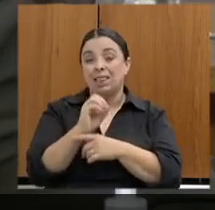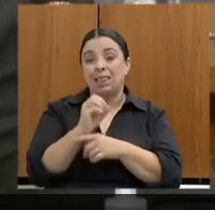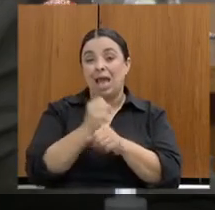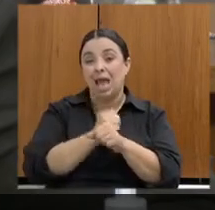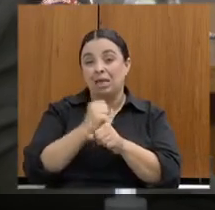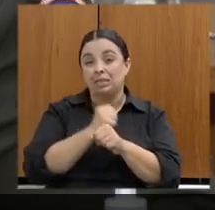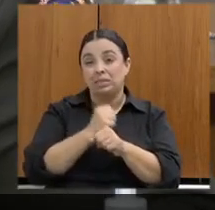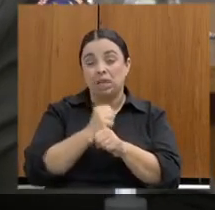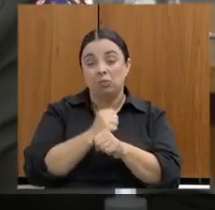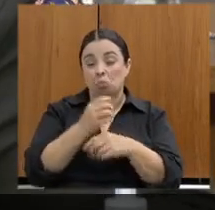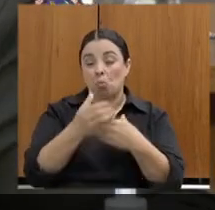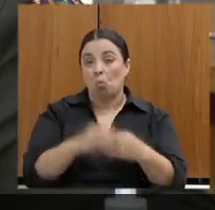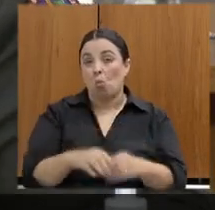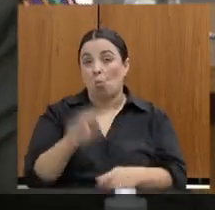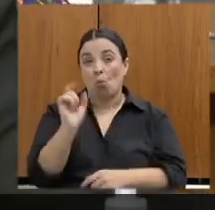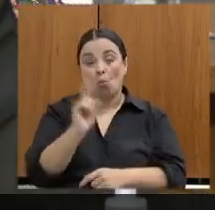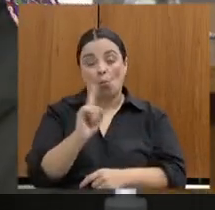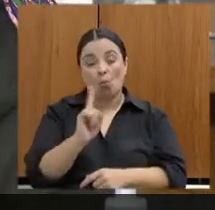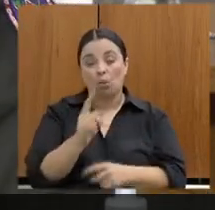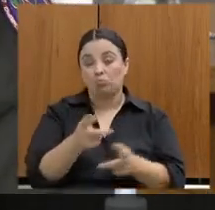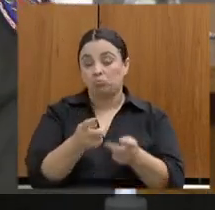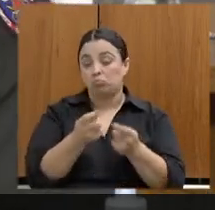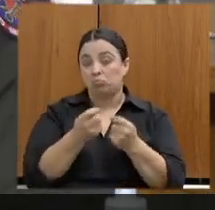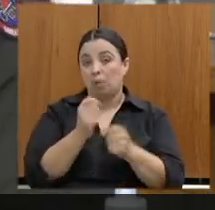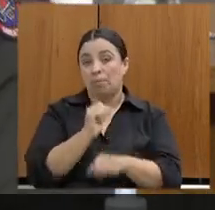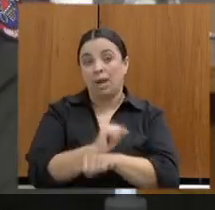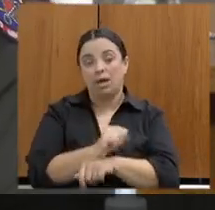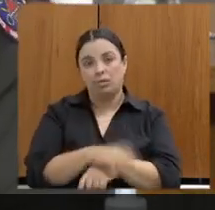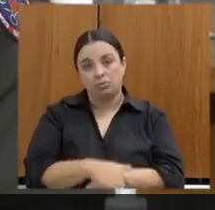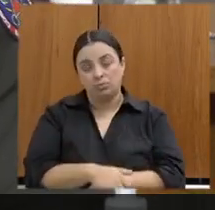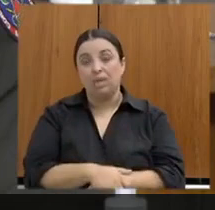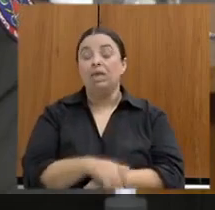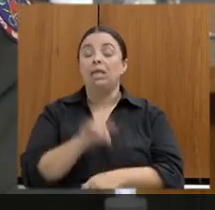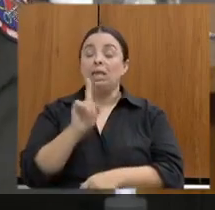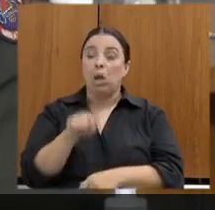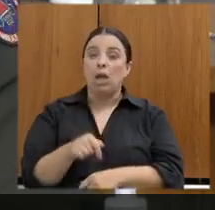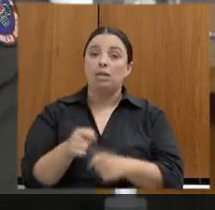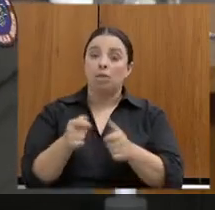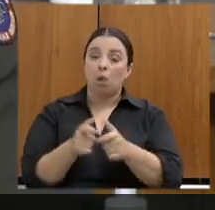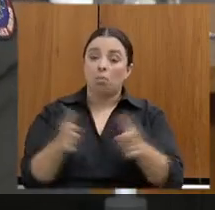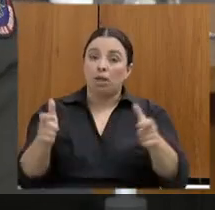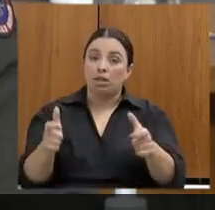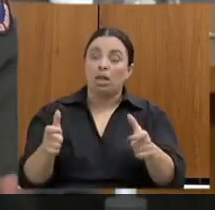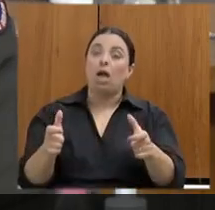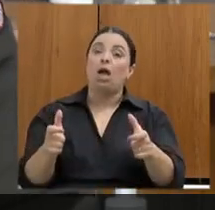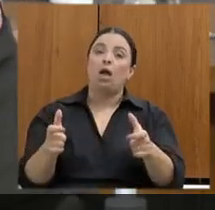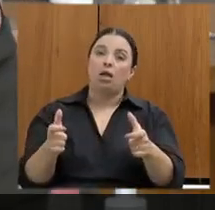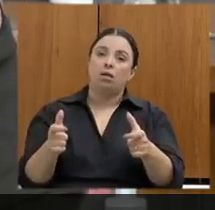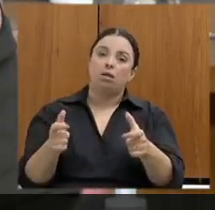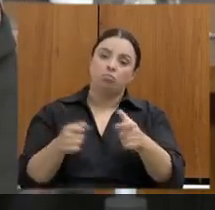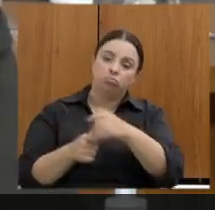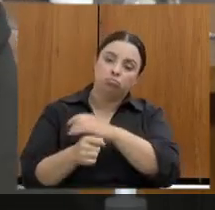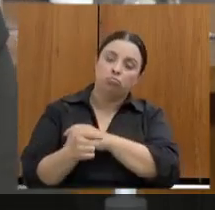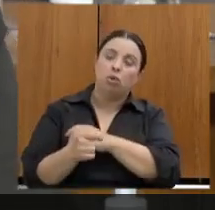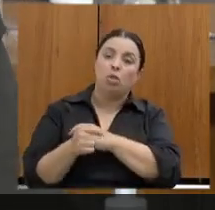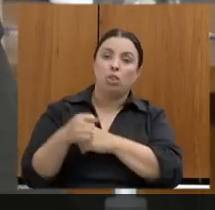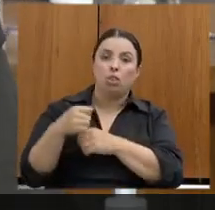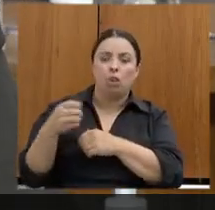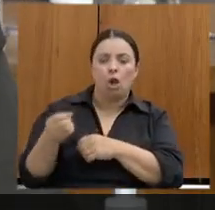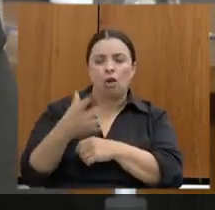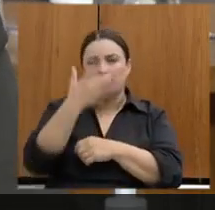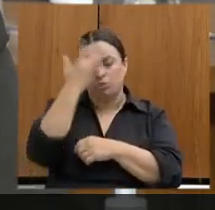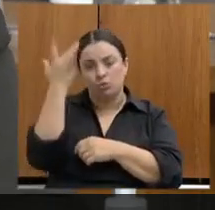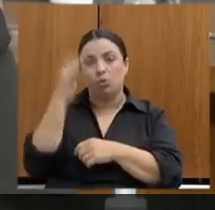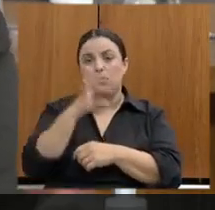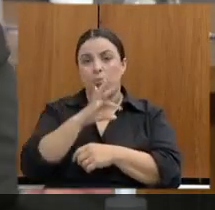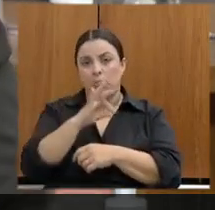concurso então a questão do efetivo ela realmente ela é prioritária para nós mas a gente sabe que ela é um